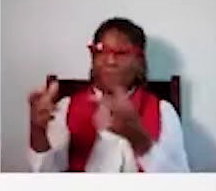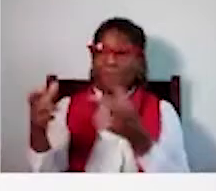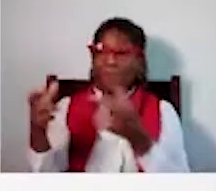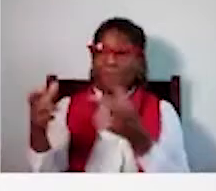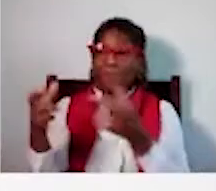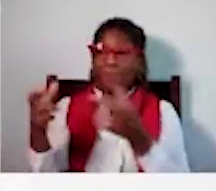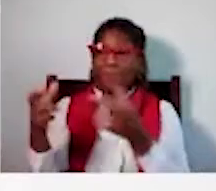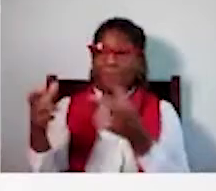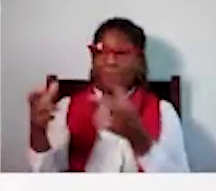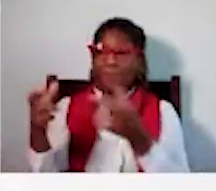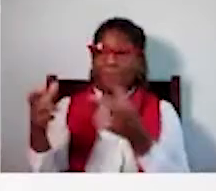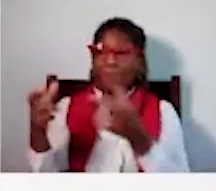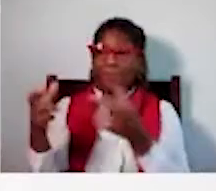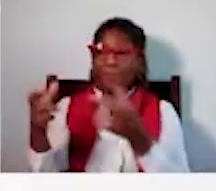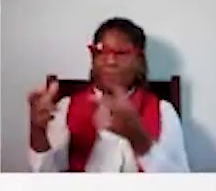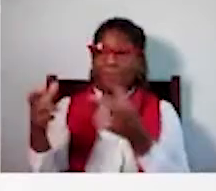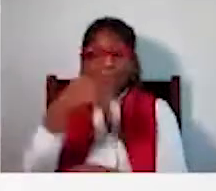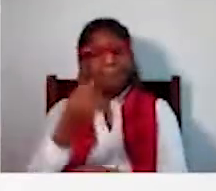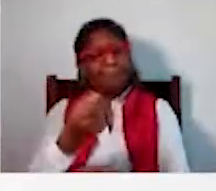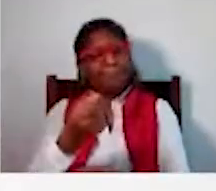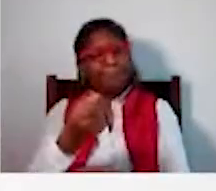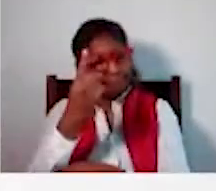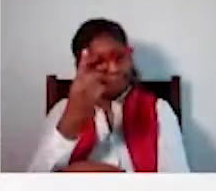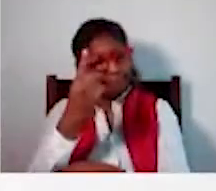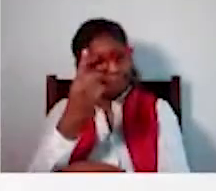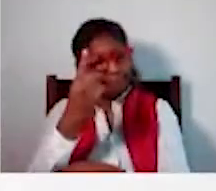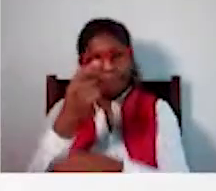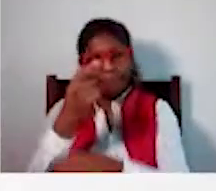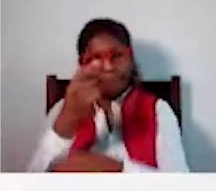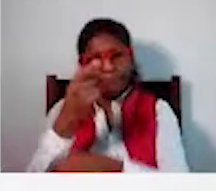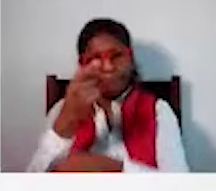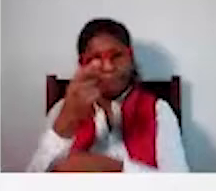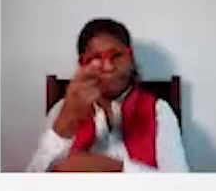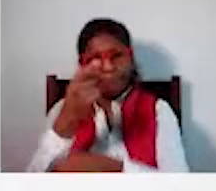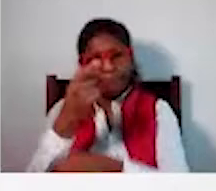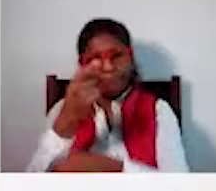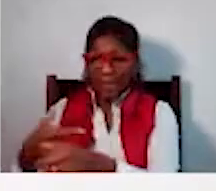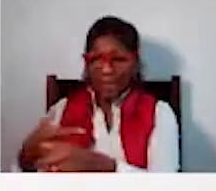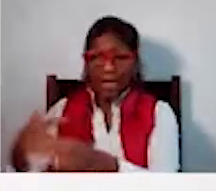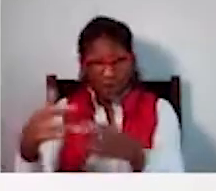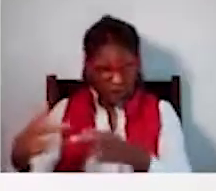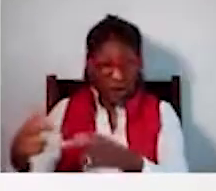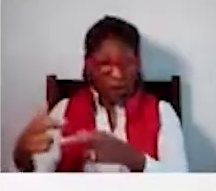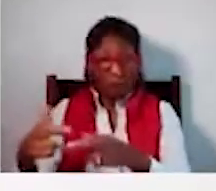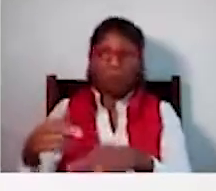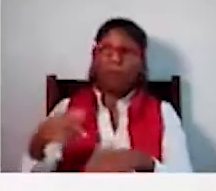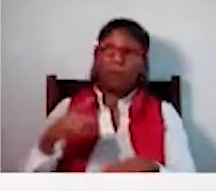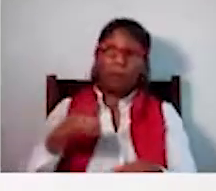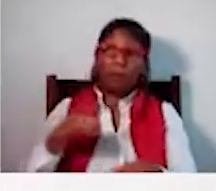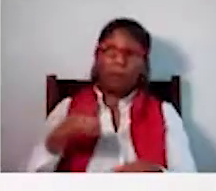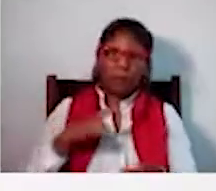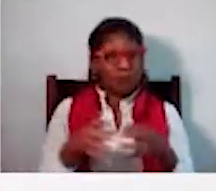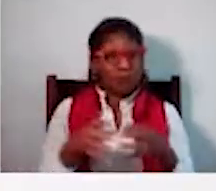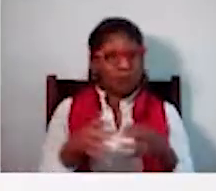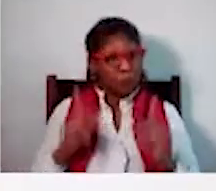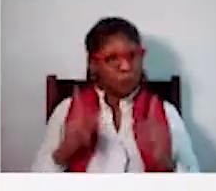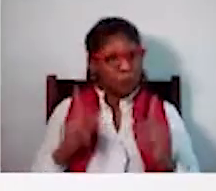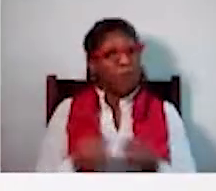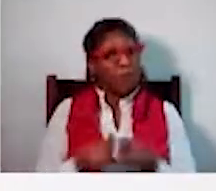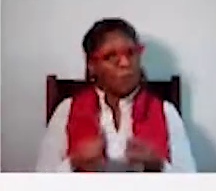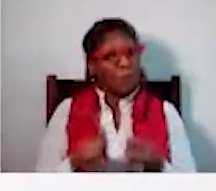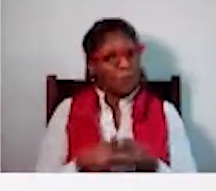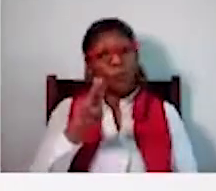caso de Caxias do Sul, há uma coincidência das regiões, o número de internados por síndromes respiratórias agudas graves em UTIs